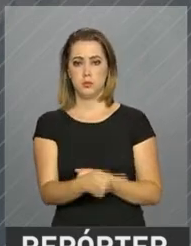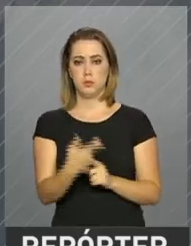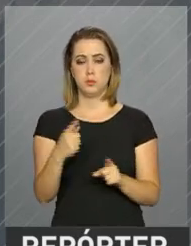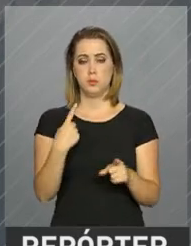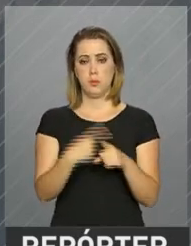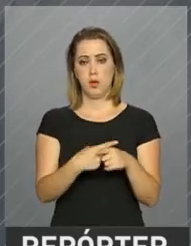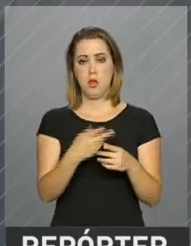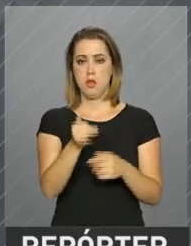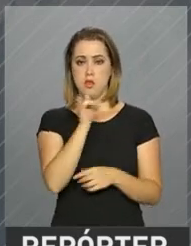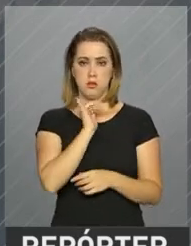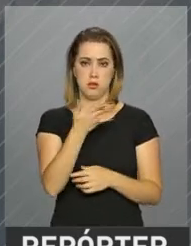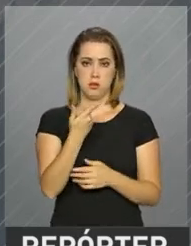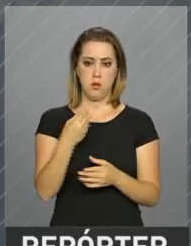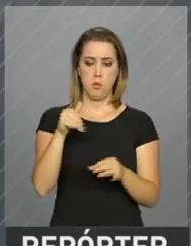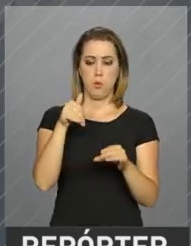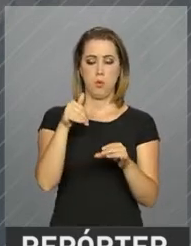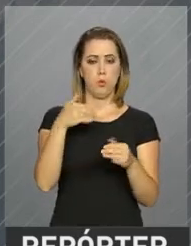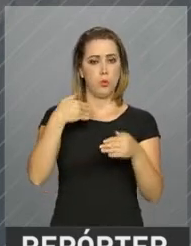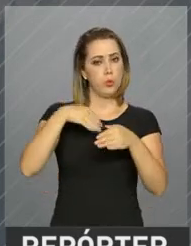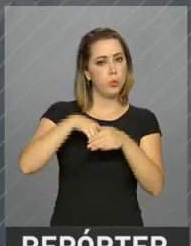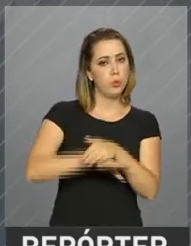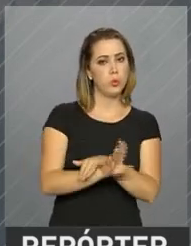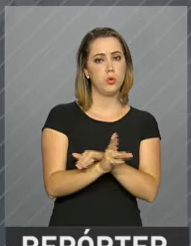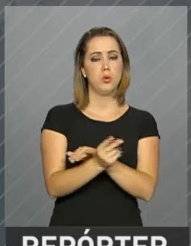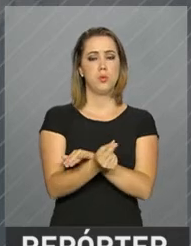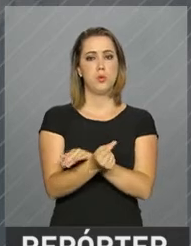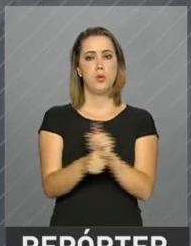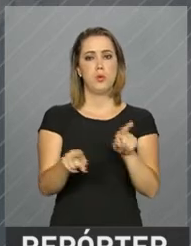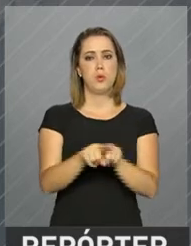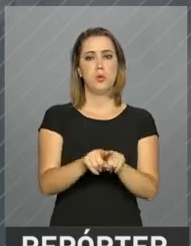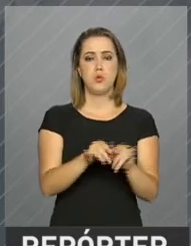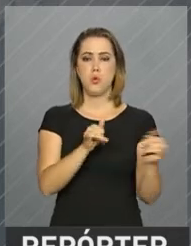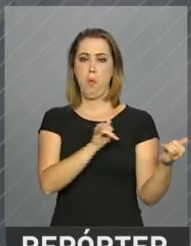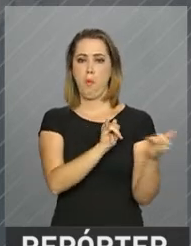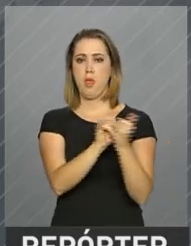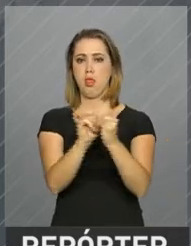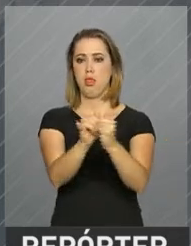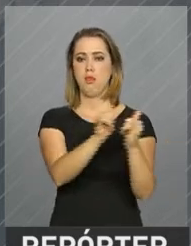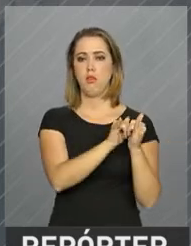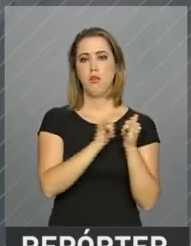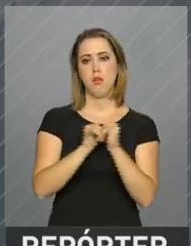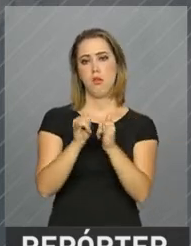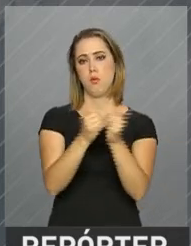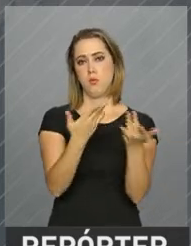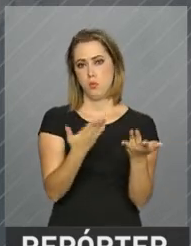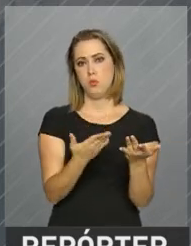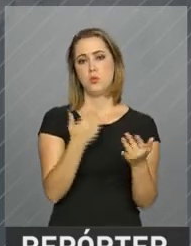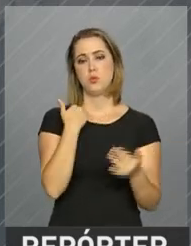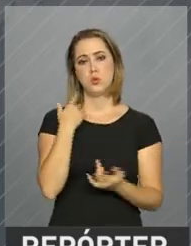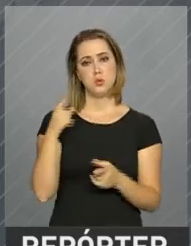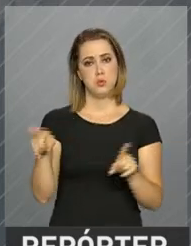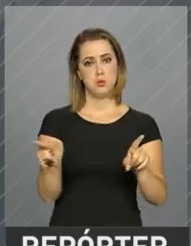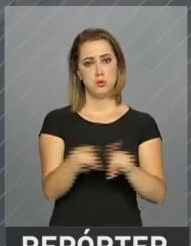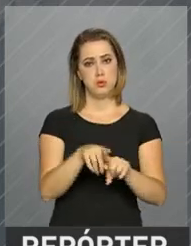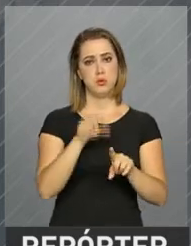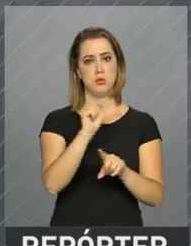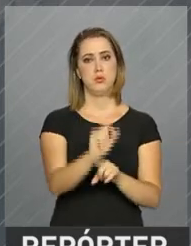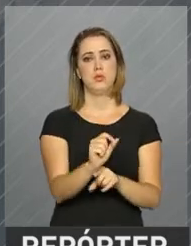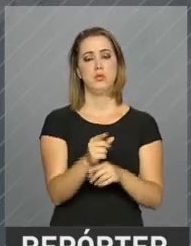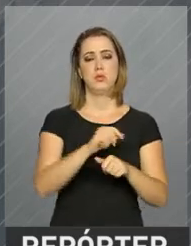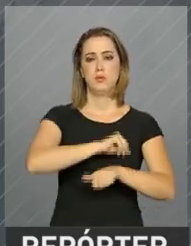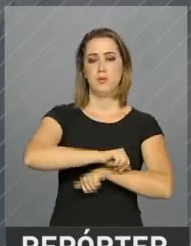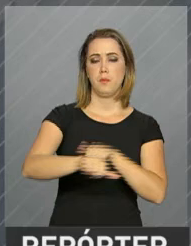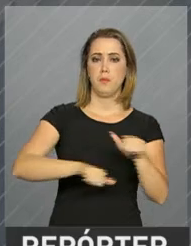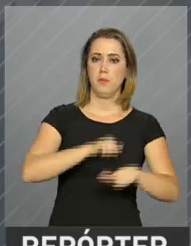como as regras do depósito remunerado os acordos de leniência com os bancos e mudança nas penalidades de instituições